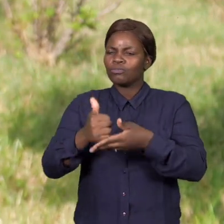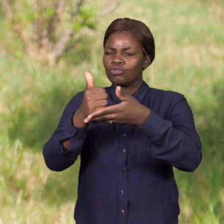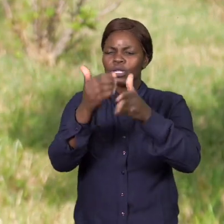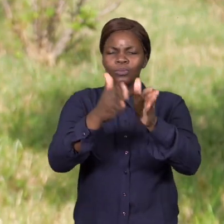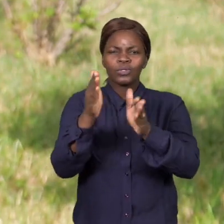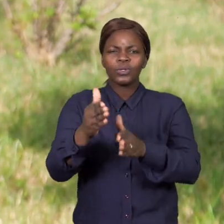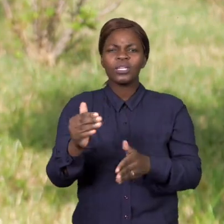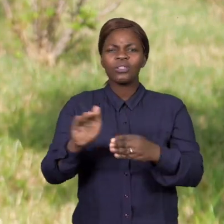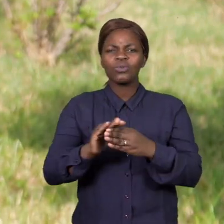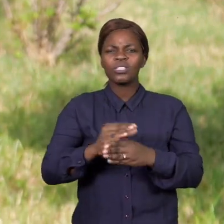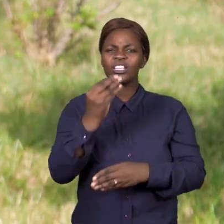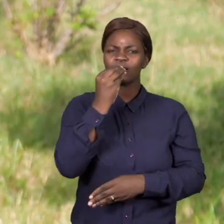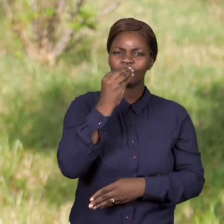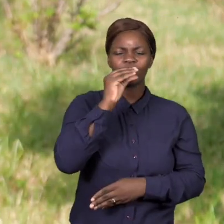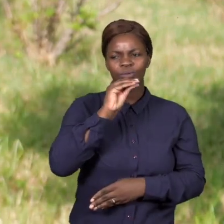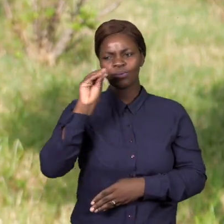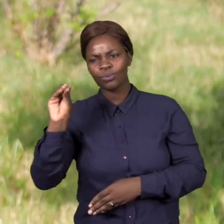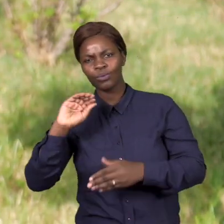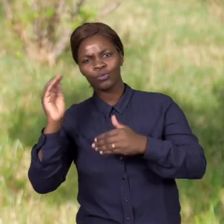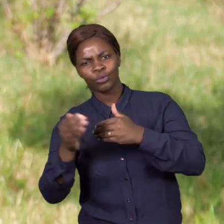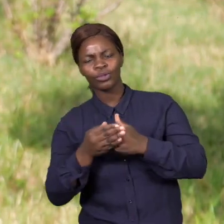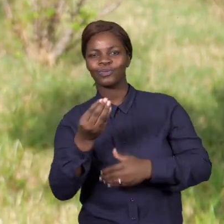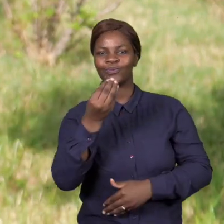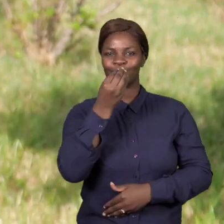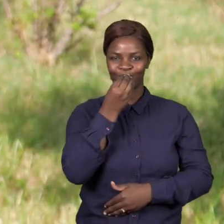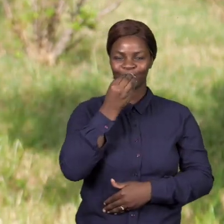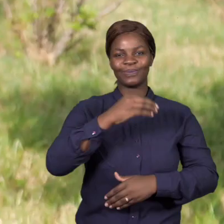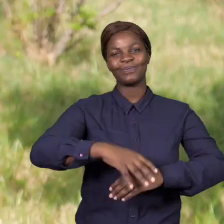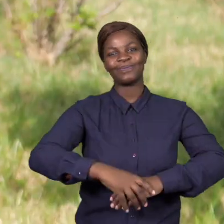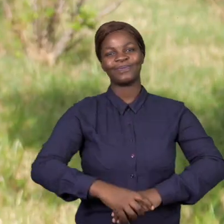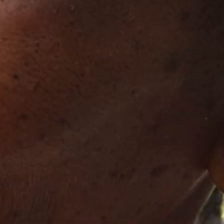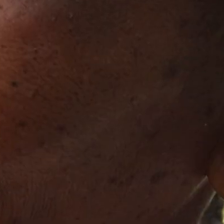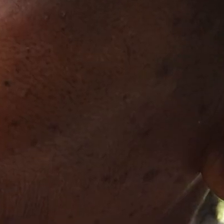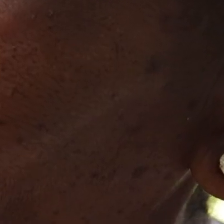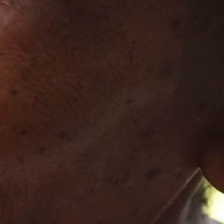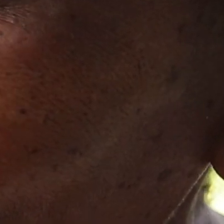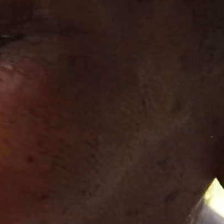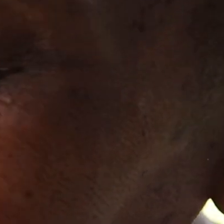partilhar orientações para aqueles pacientes que usam próteses dentárias.